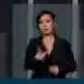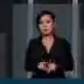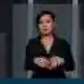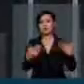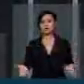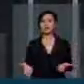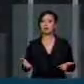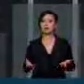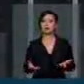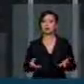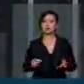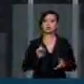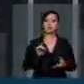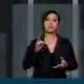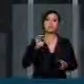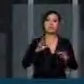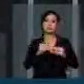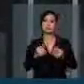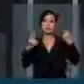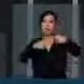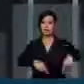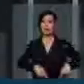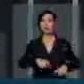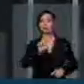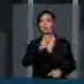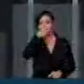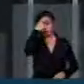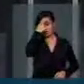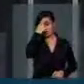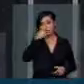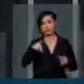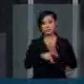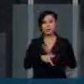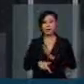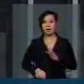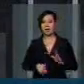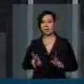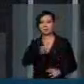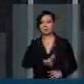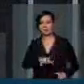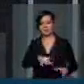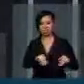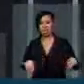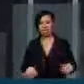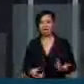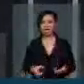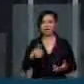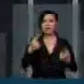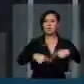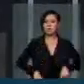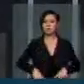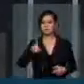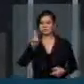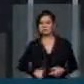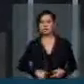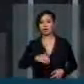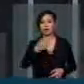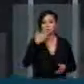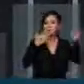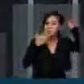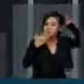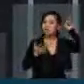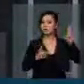a lógica de ocupação do espaço, contra os direitos indígenas, entende? Contra essa PEC 215 e o